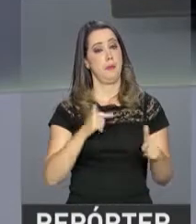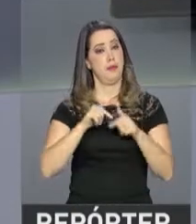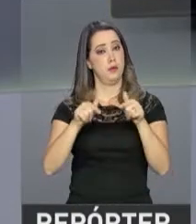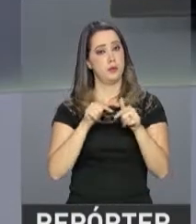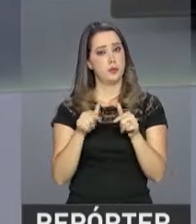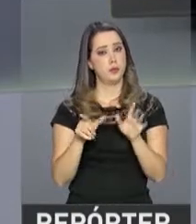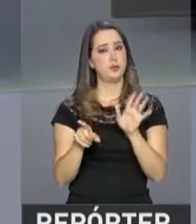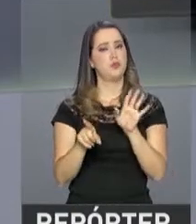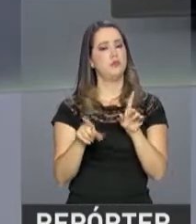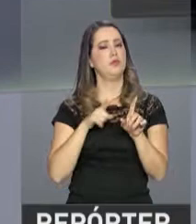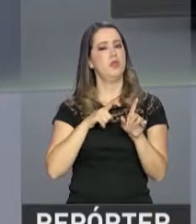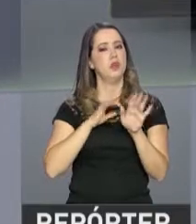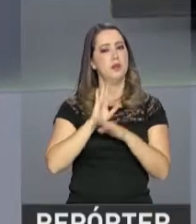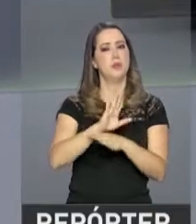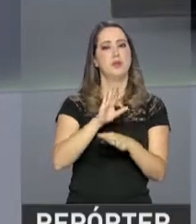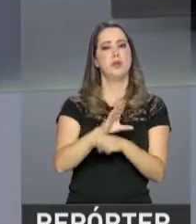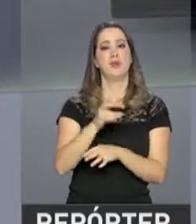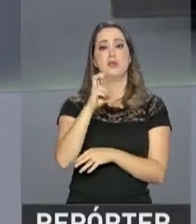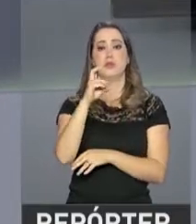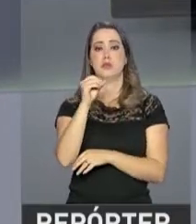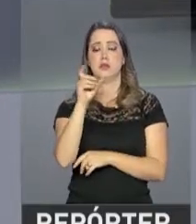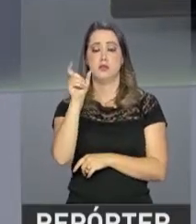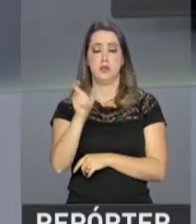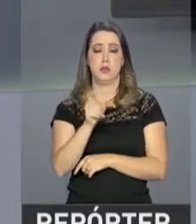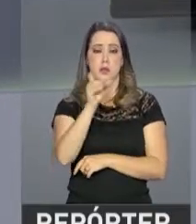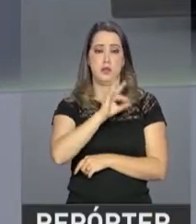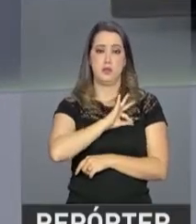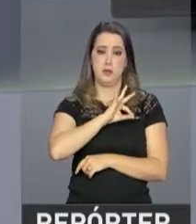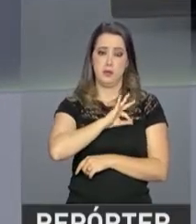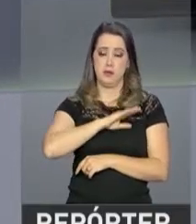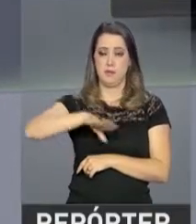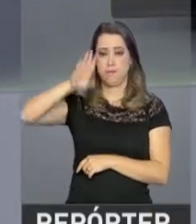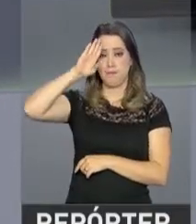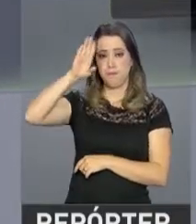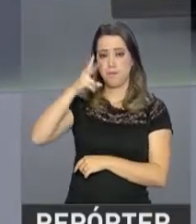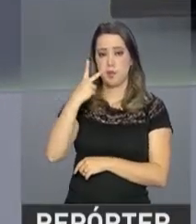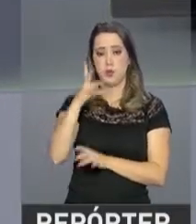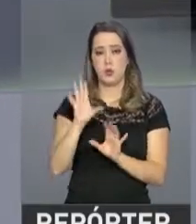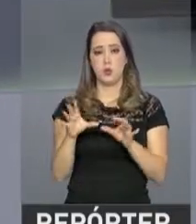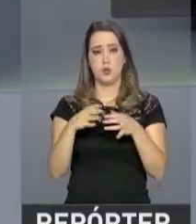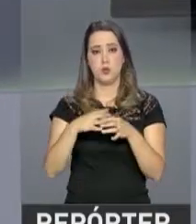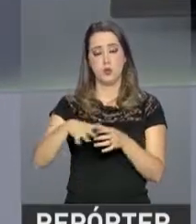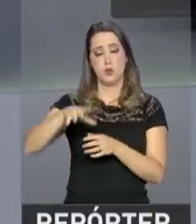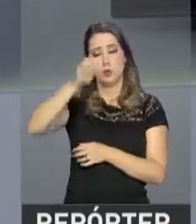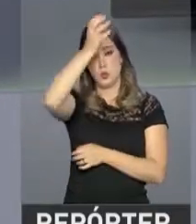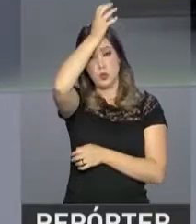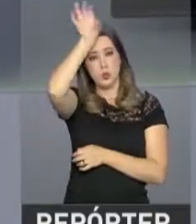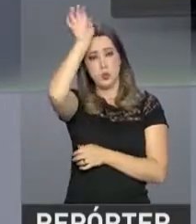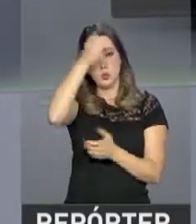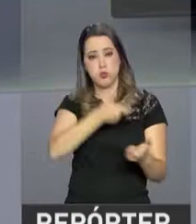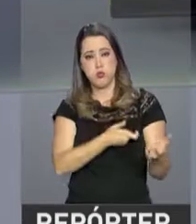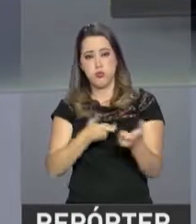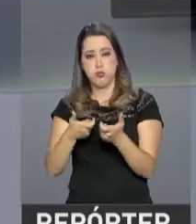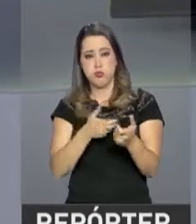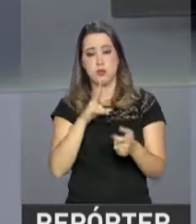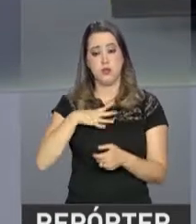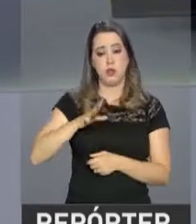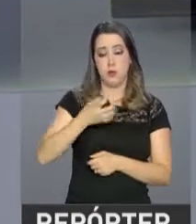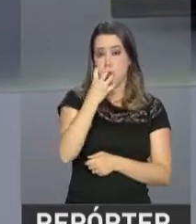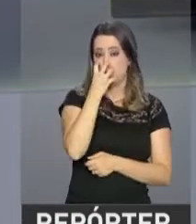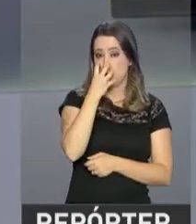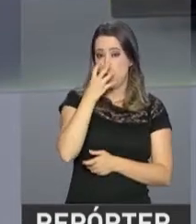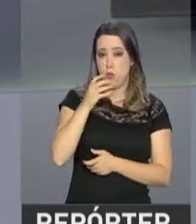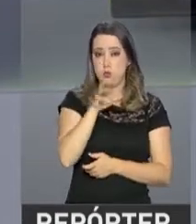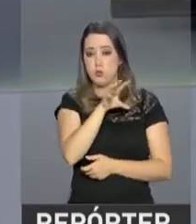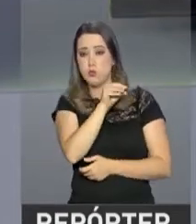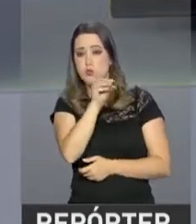operação conta com a colaboração de 50 policiais militares e duas equipes do Corpo de Bombeiros com cães farejadores. A